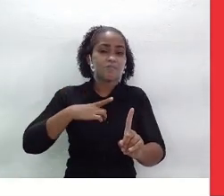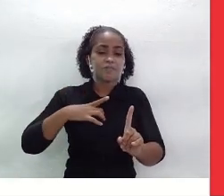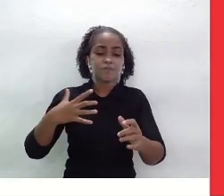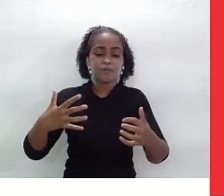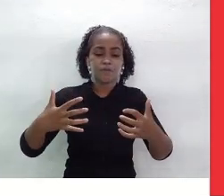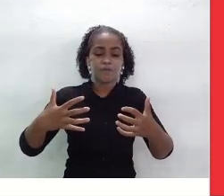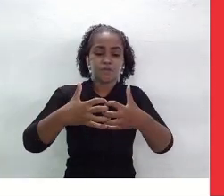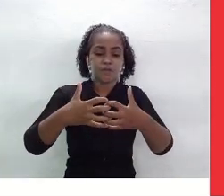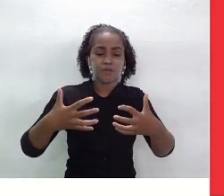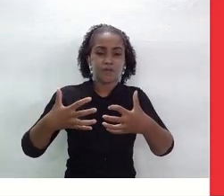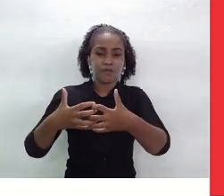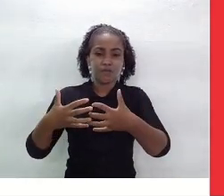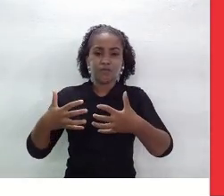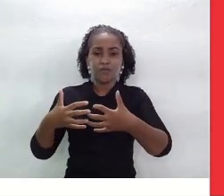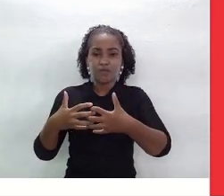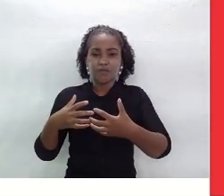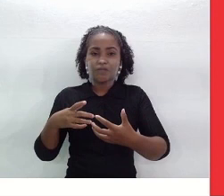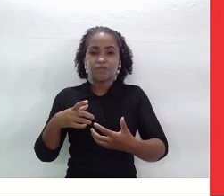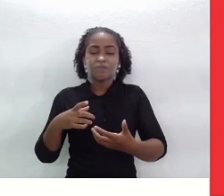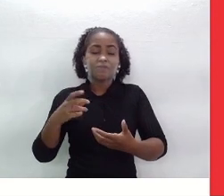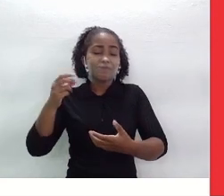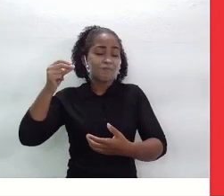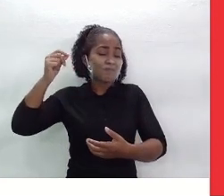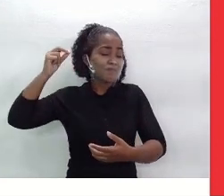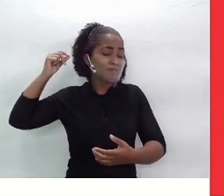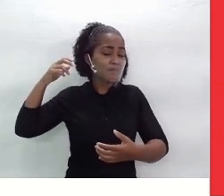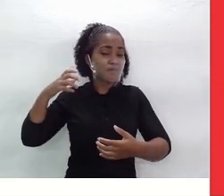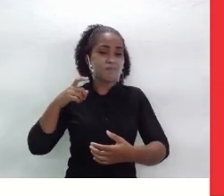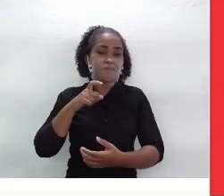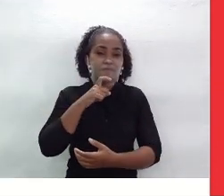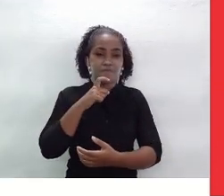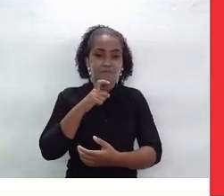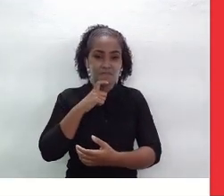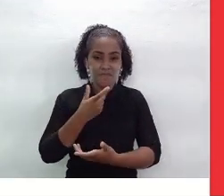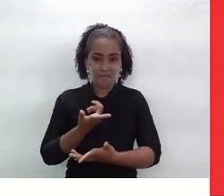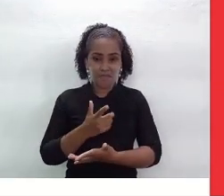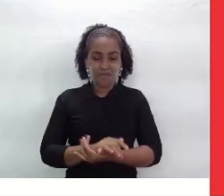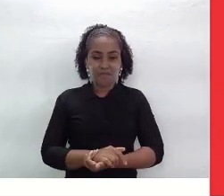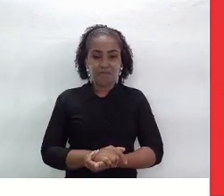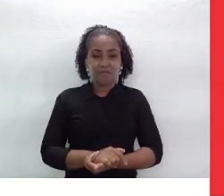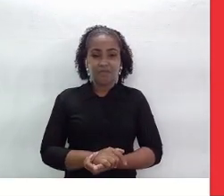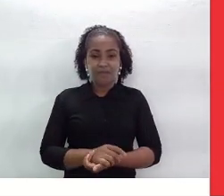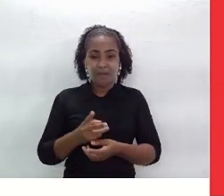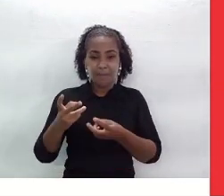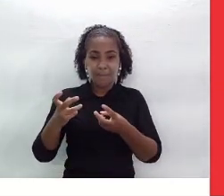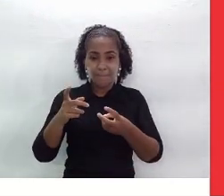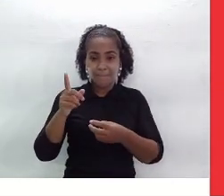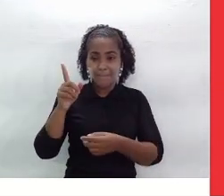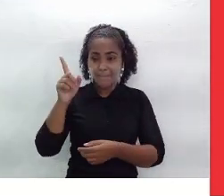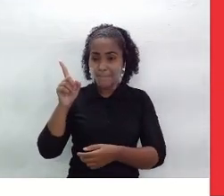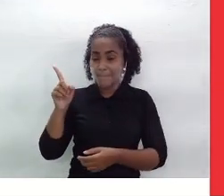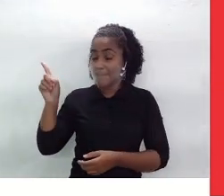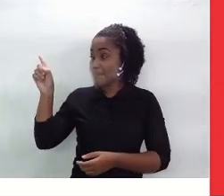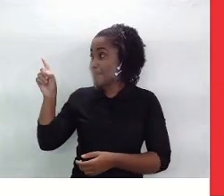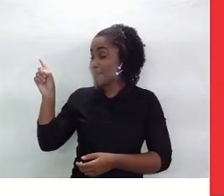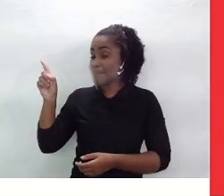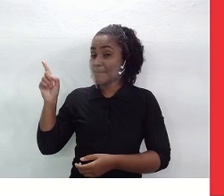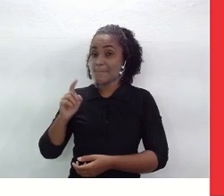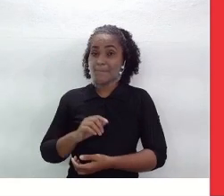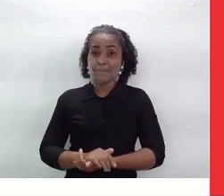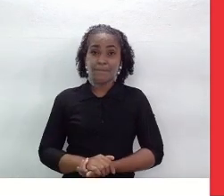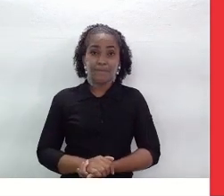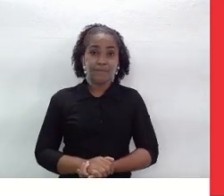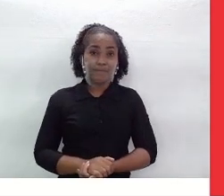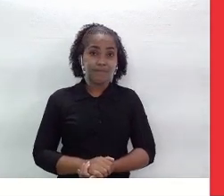de movimentos das antigas geleiras. Então, observe na telinha quando a gente fala sobre a questão